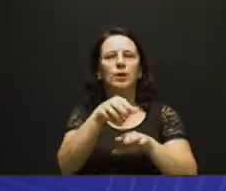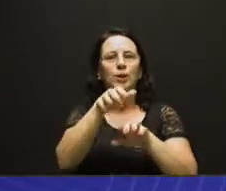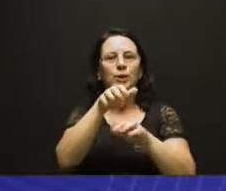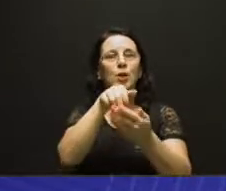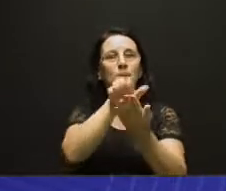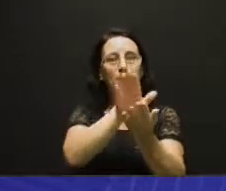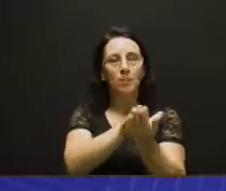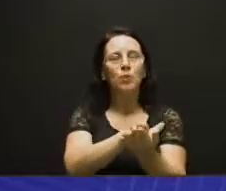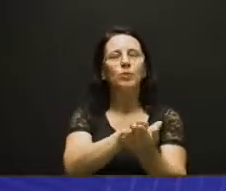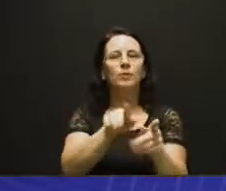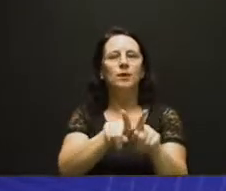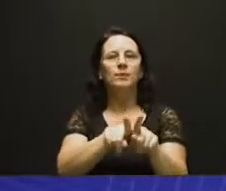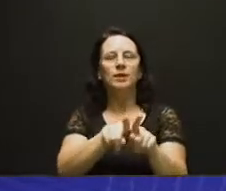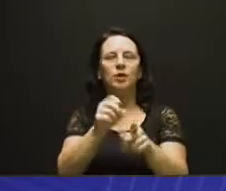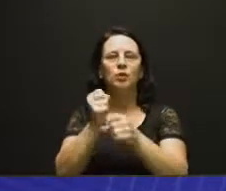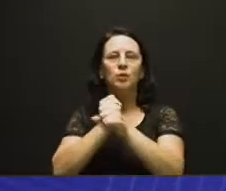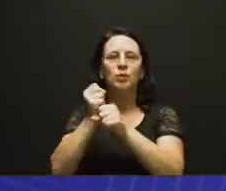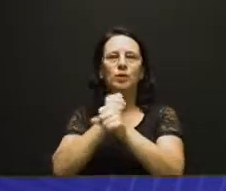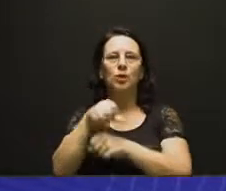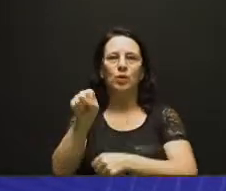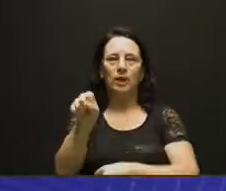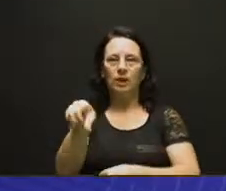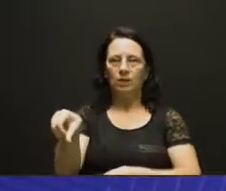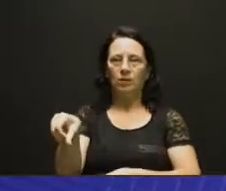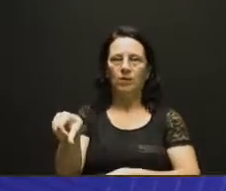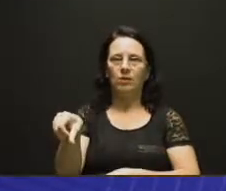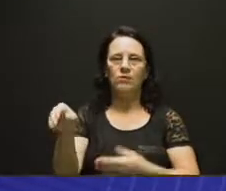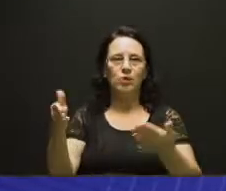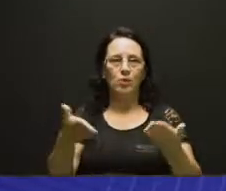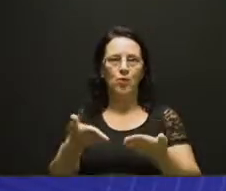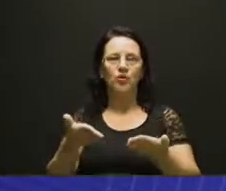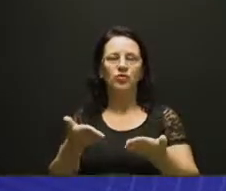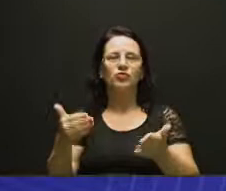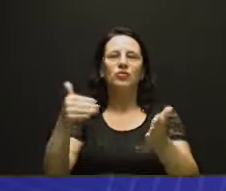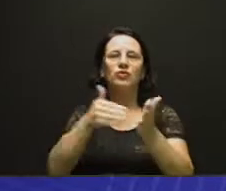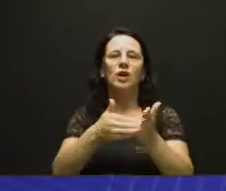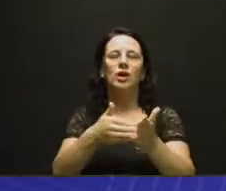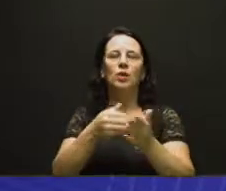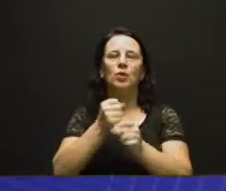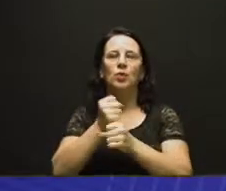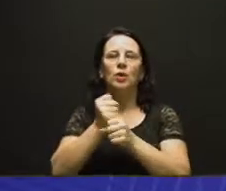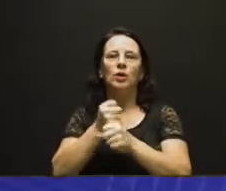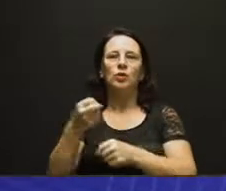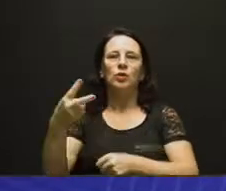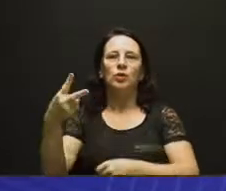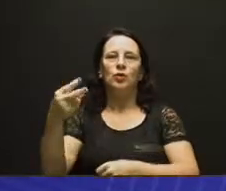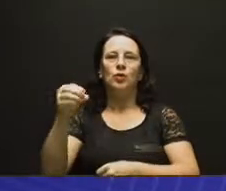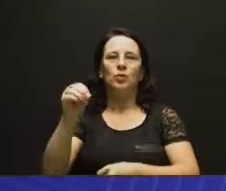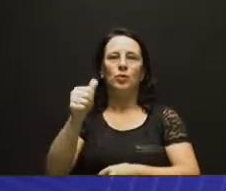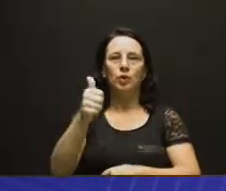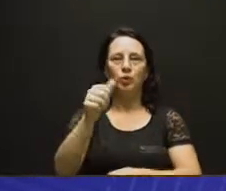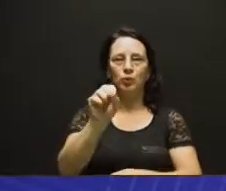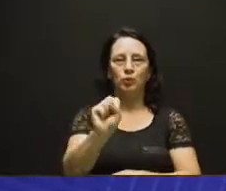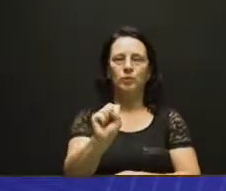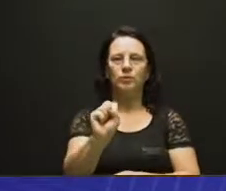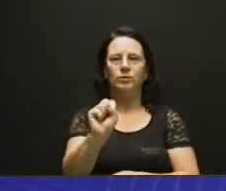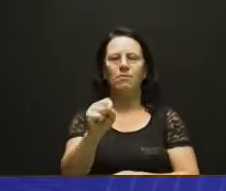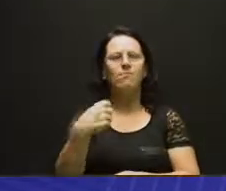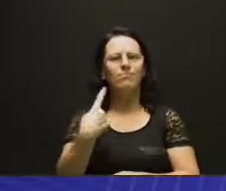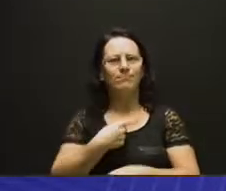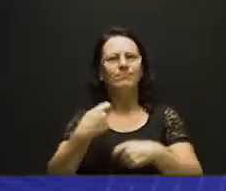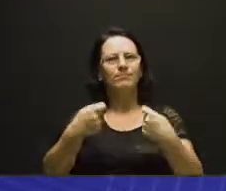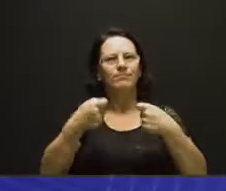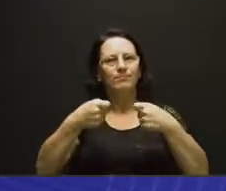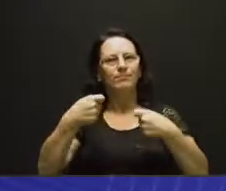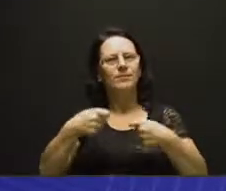desde 89 e hoje a gente está em 2018 então acho que a gente tem que acordar mesmo